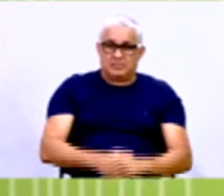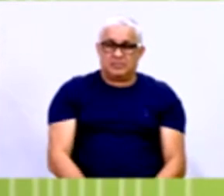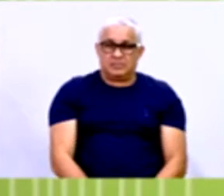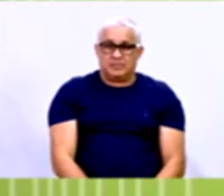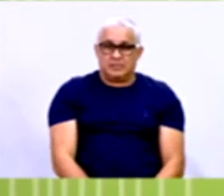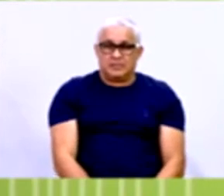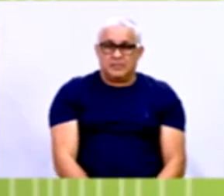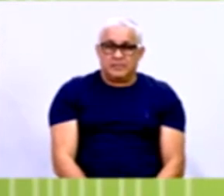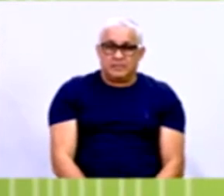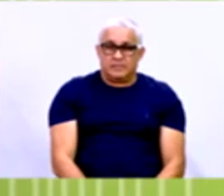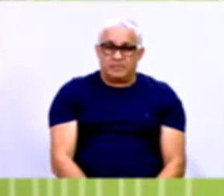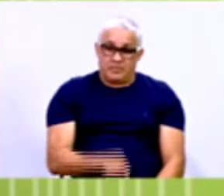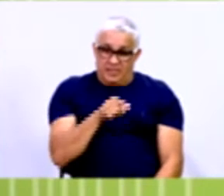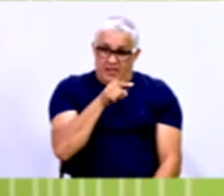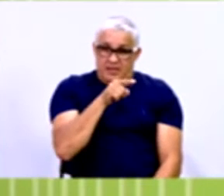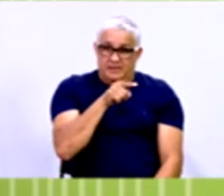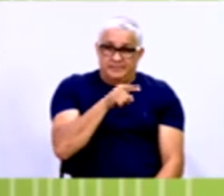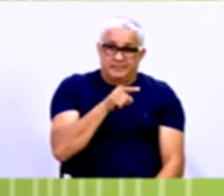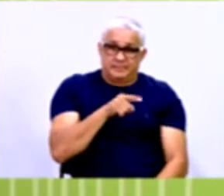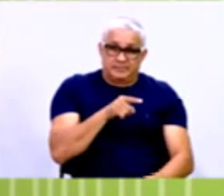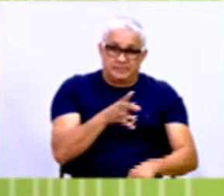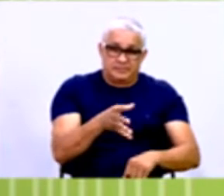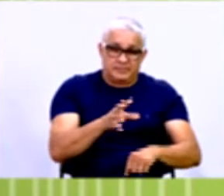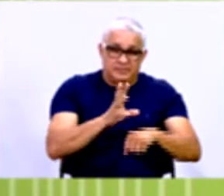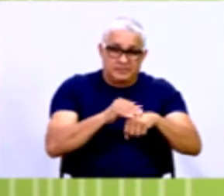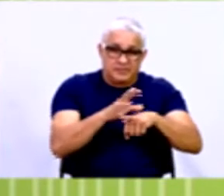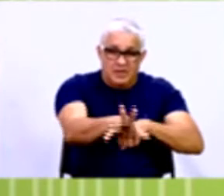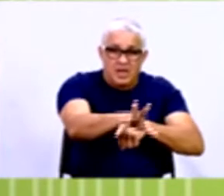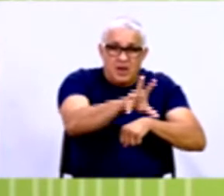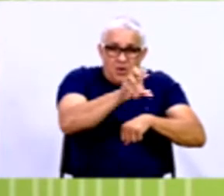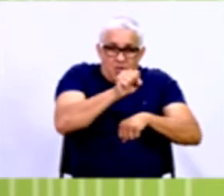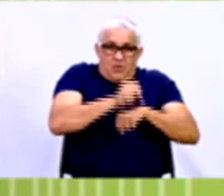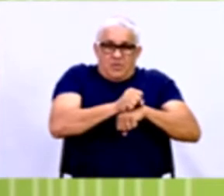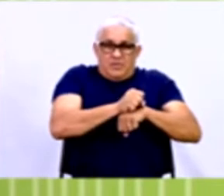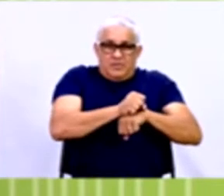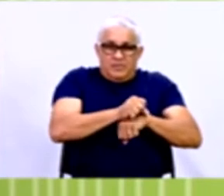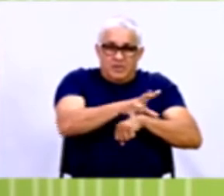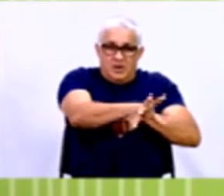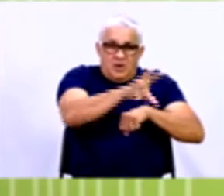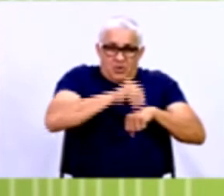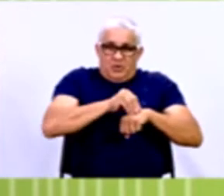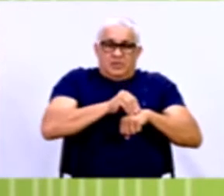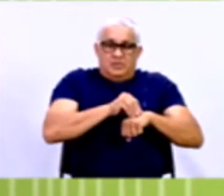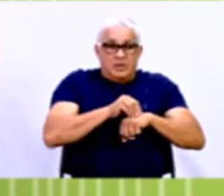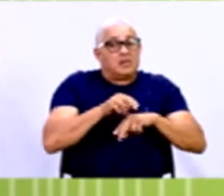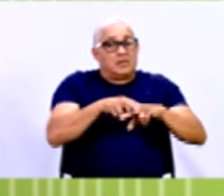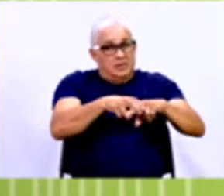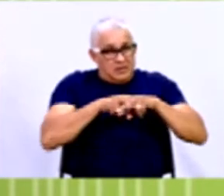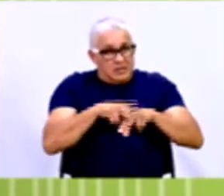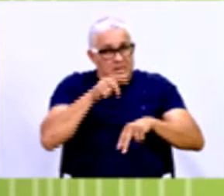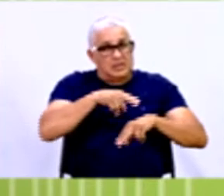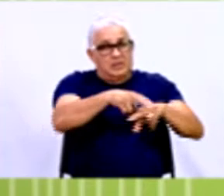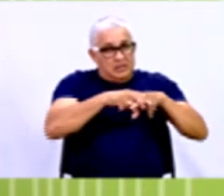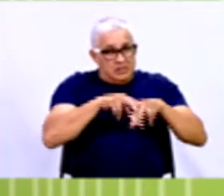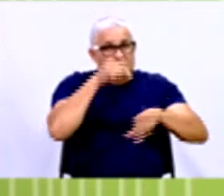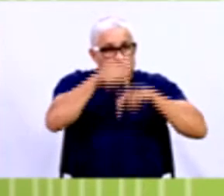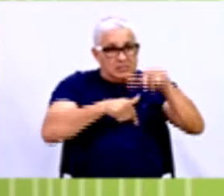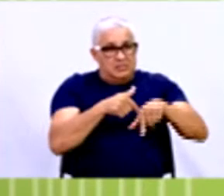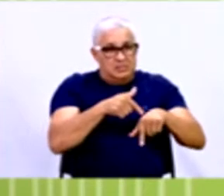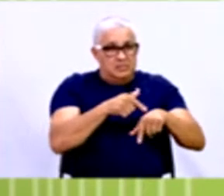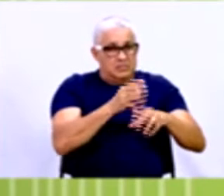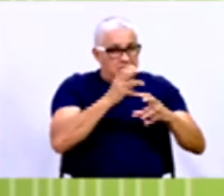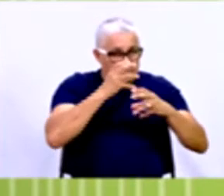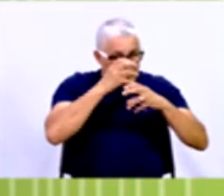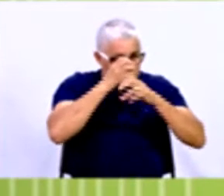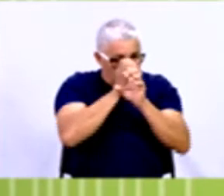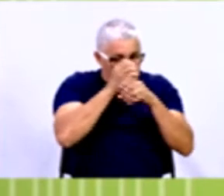hematologia. Ela ter pego uma determinada doença é a razão dela trabalhar ali naquele